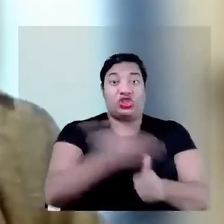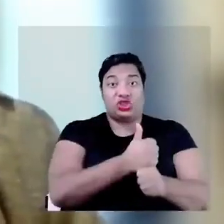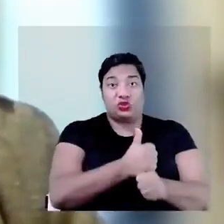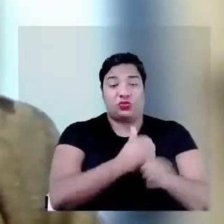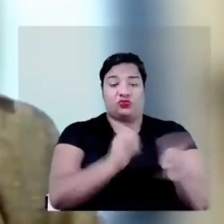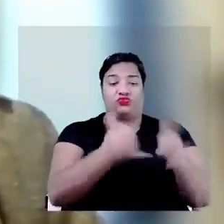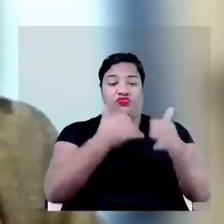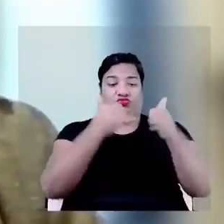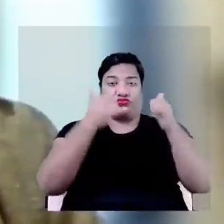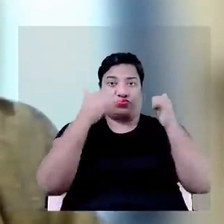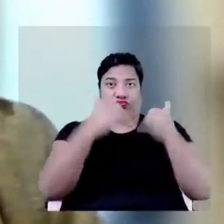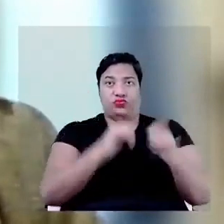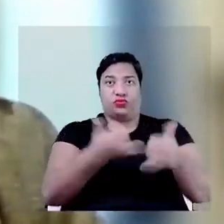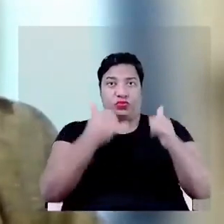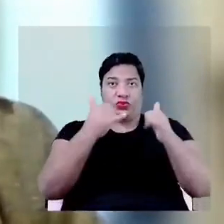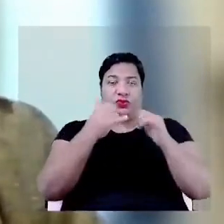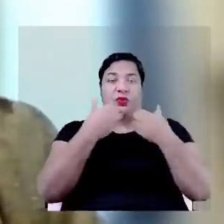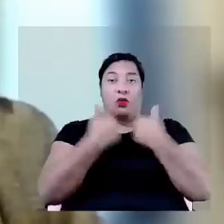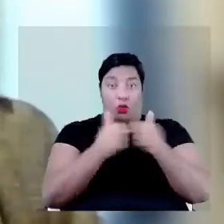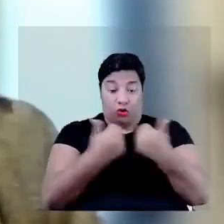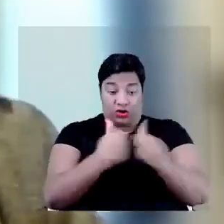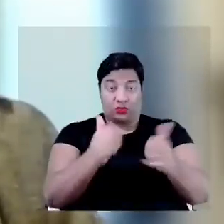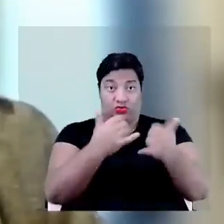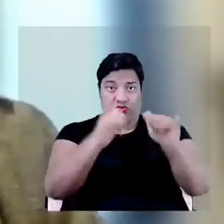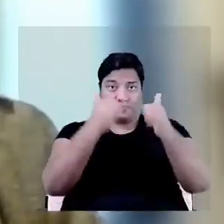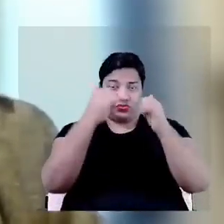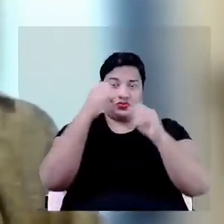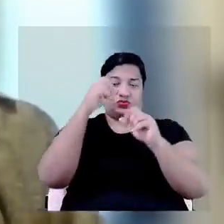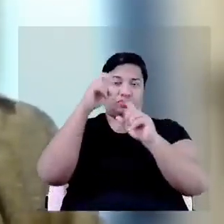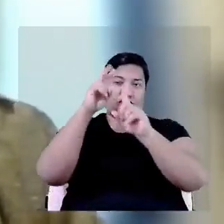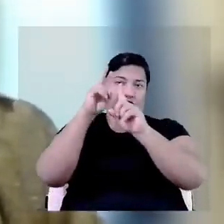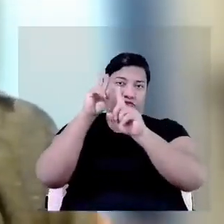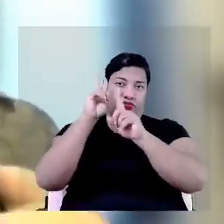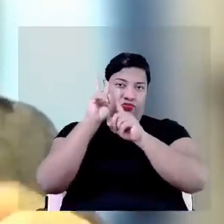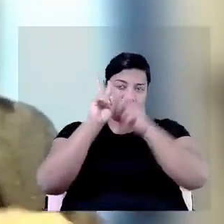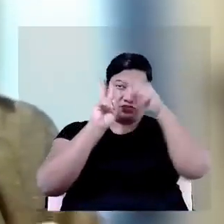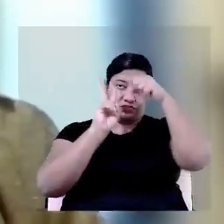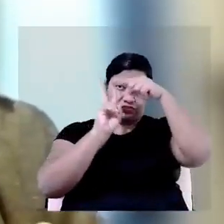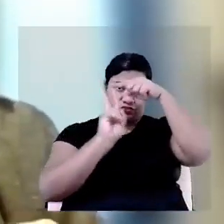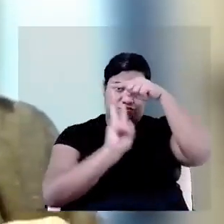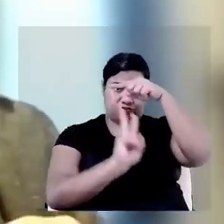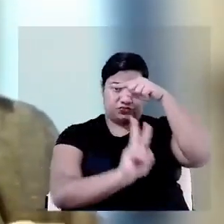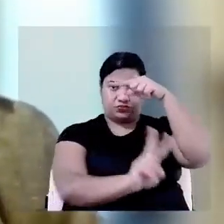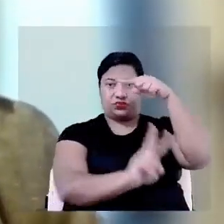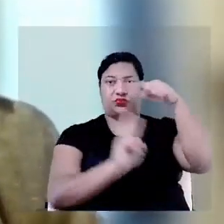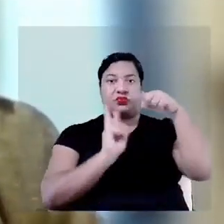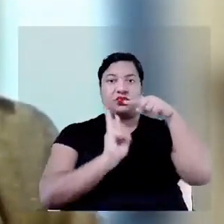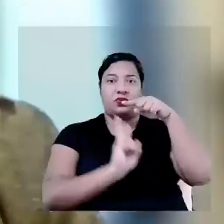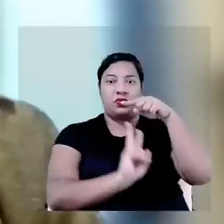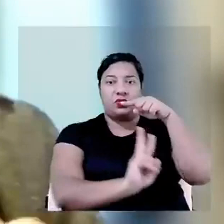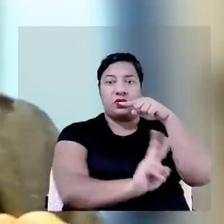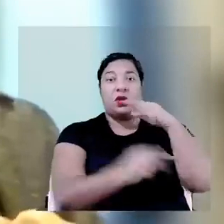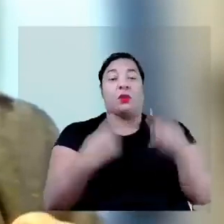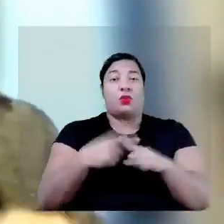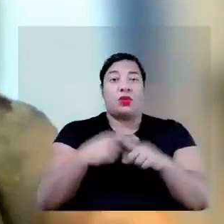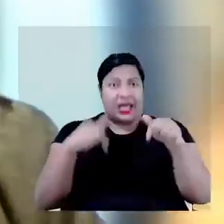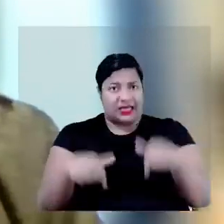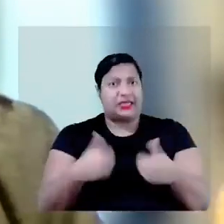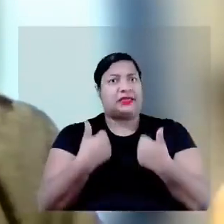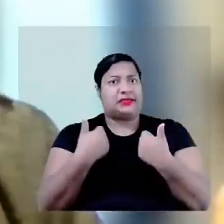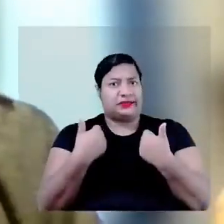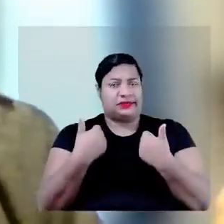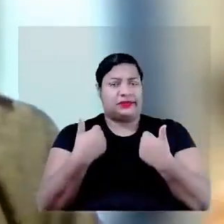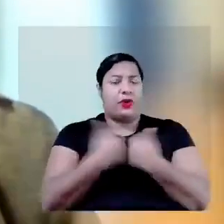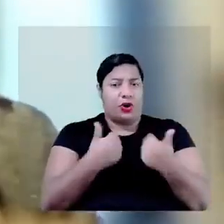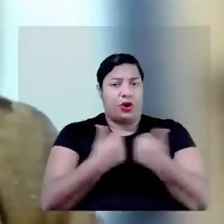bateria. Porque ônibus elétricos, o município de São Paulo tem desde 1949, né? São